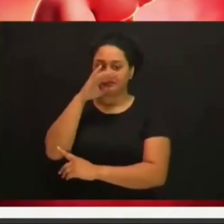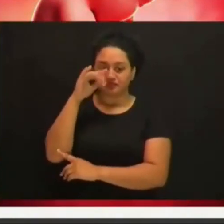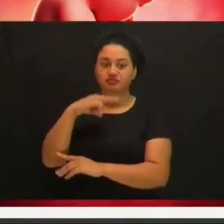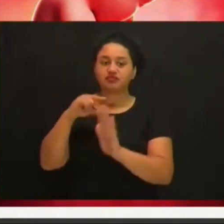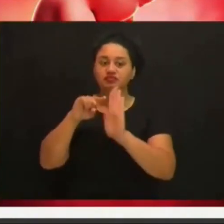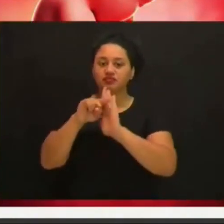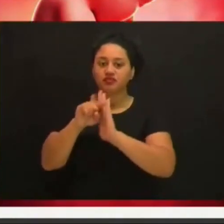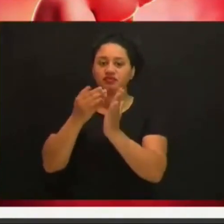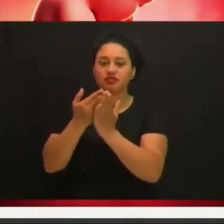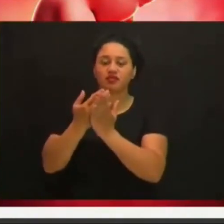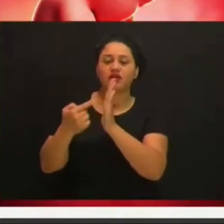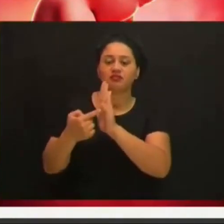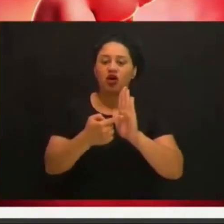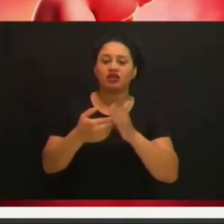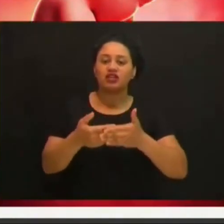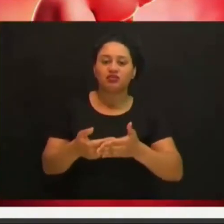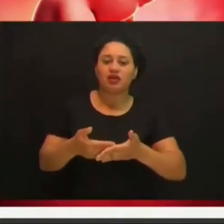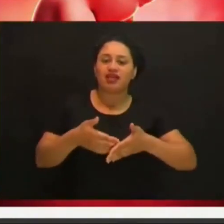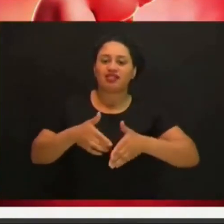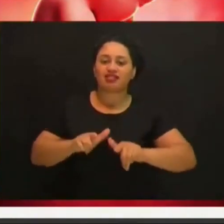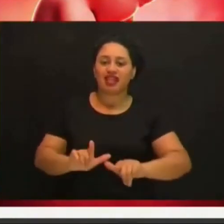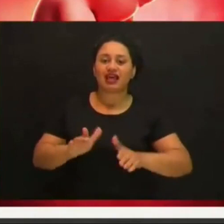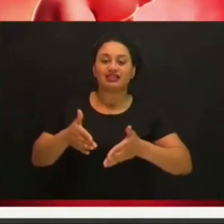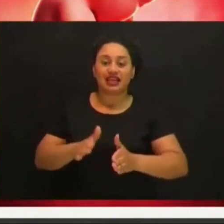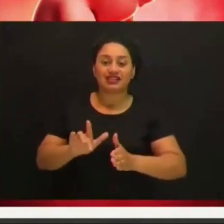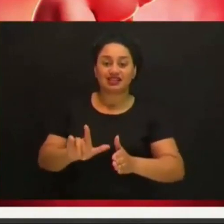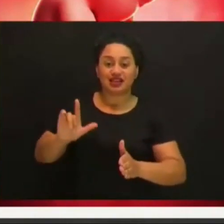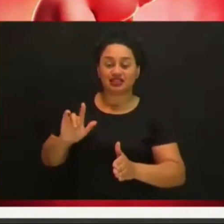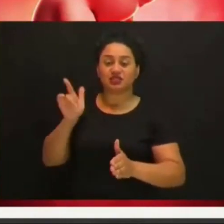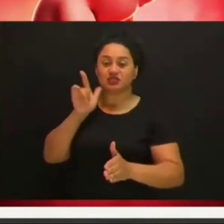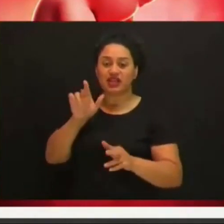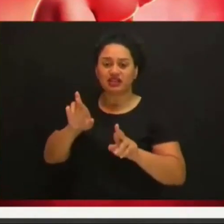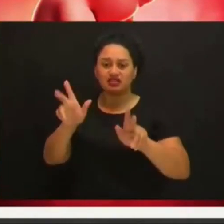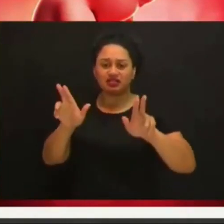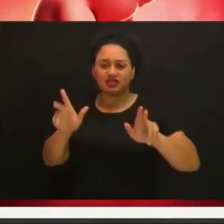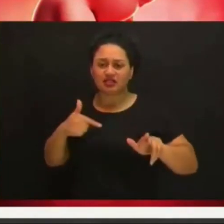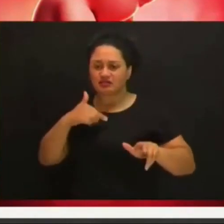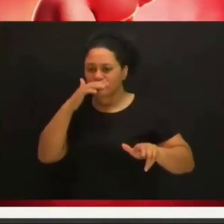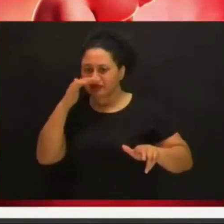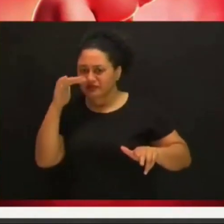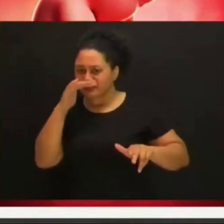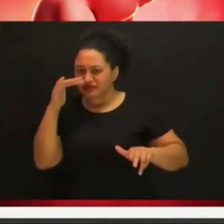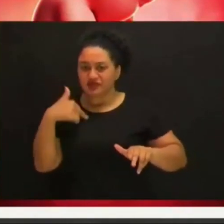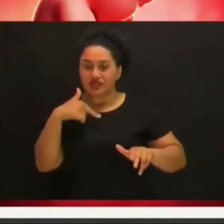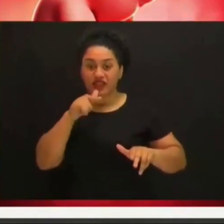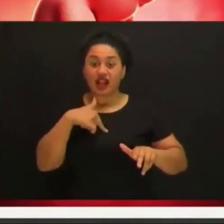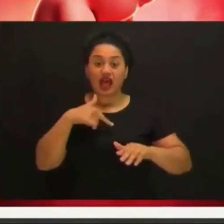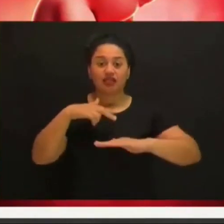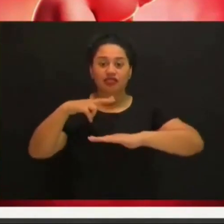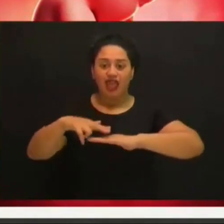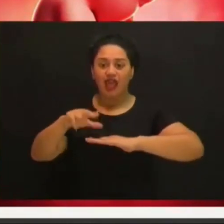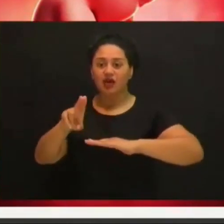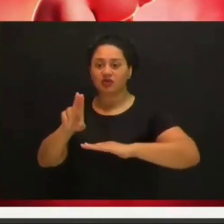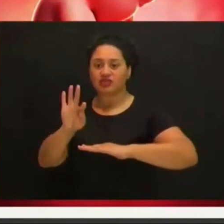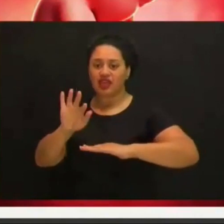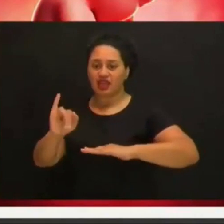bebês prematuros, ao redor de 30 semanas, sabem diferenciar cheiros na UTI. Conseguem diferenciar cheiro da